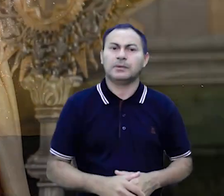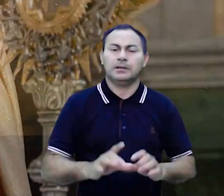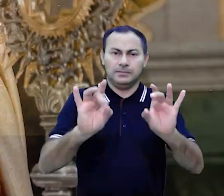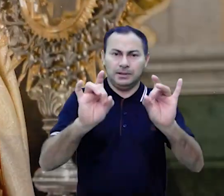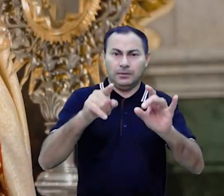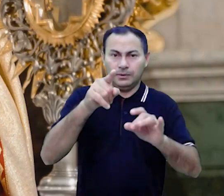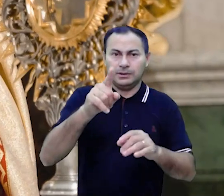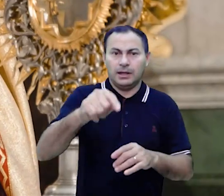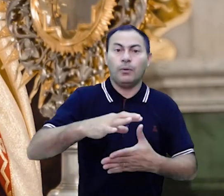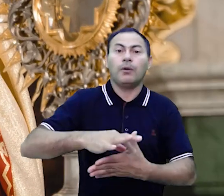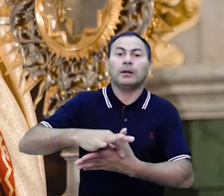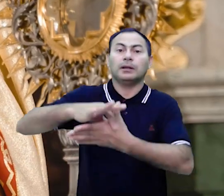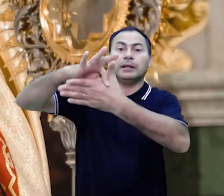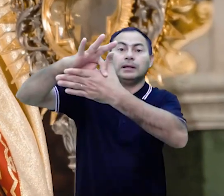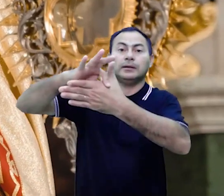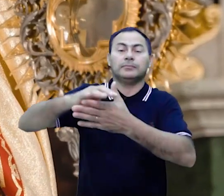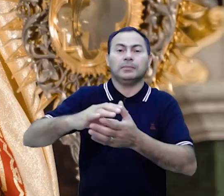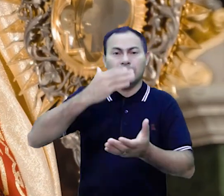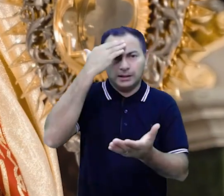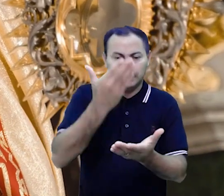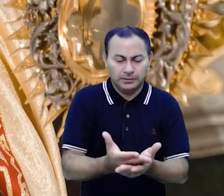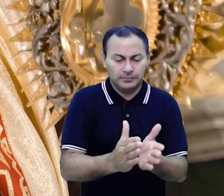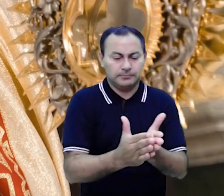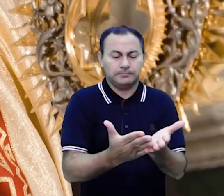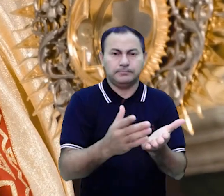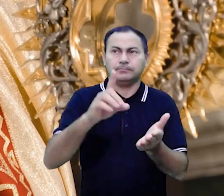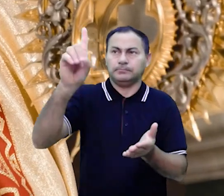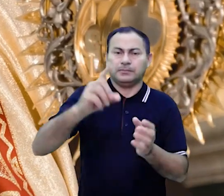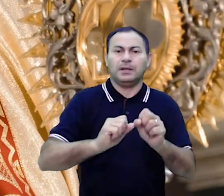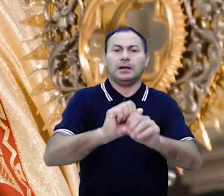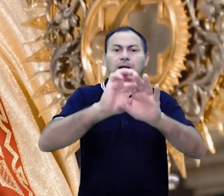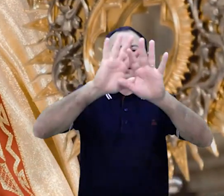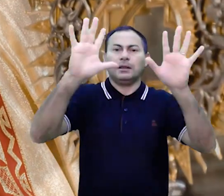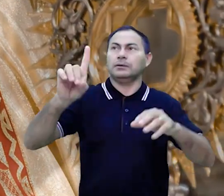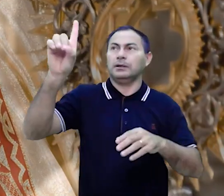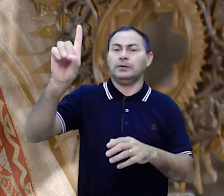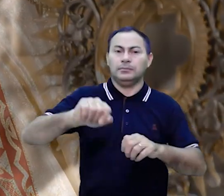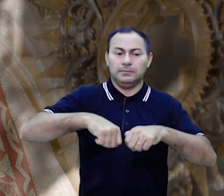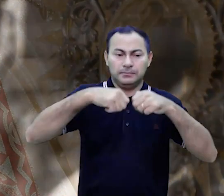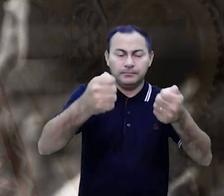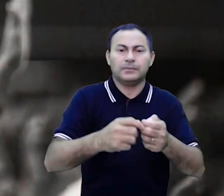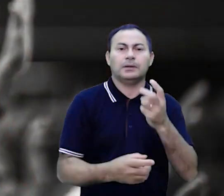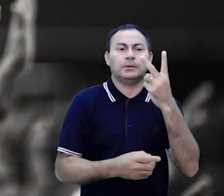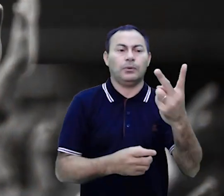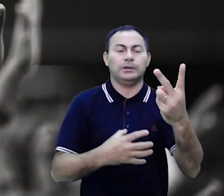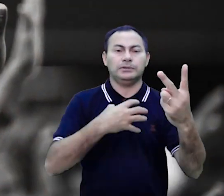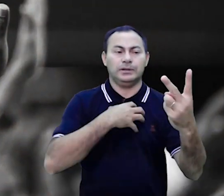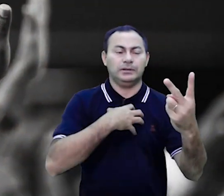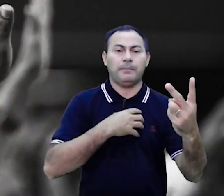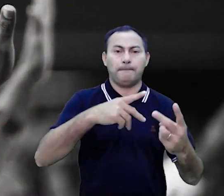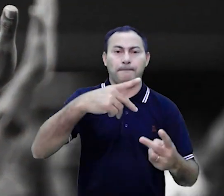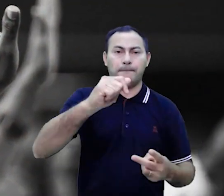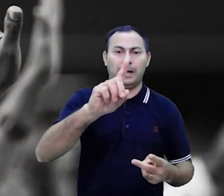disso, especialmente se você for um líder. Creio que as Escrituras deixam bem claro que Deus estabeleceu